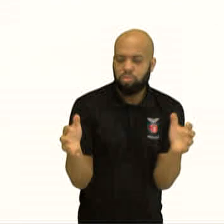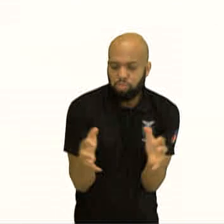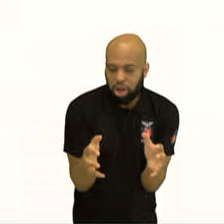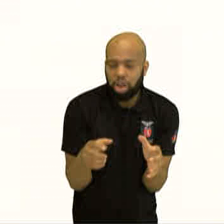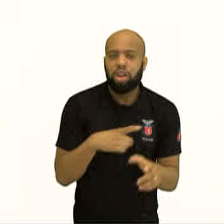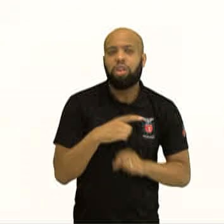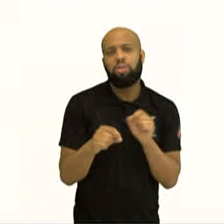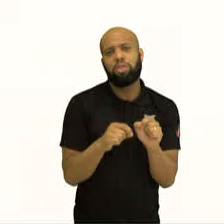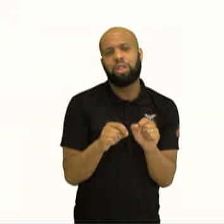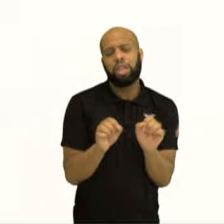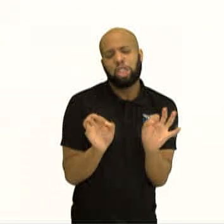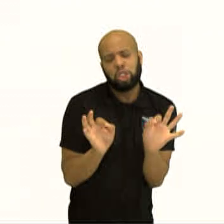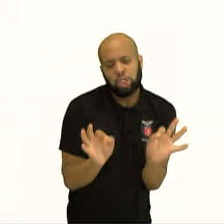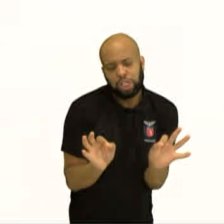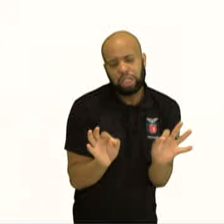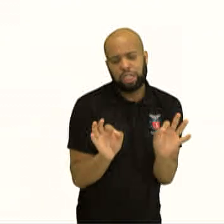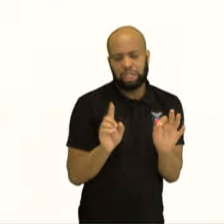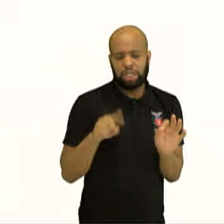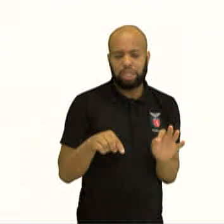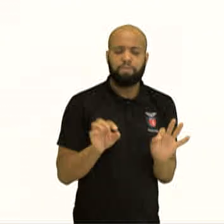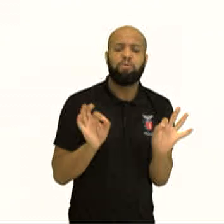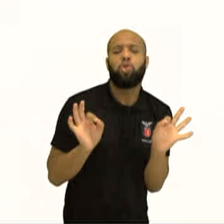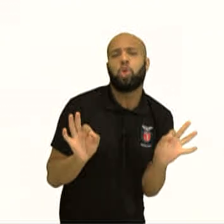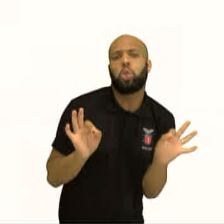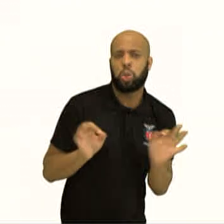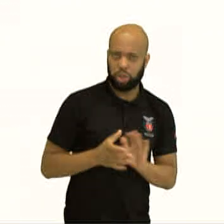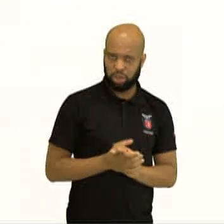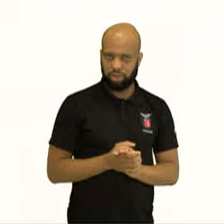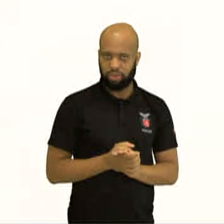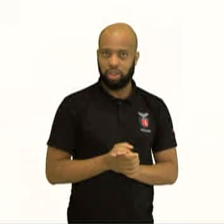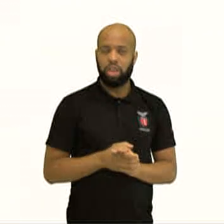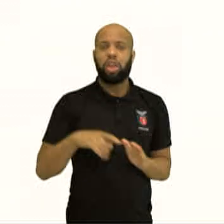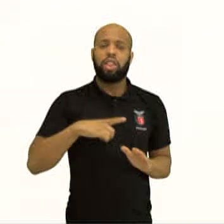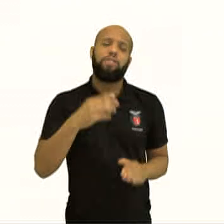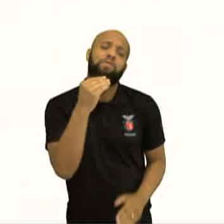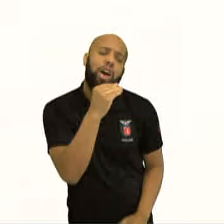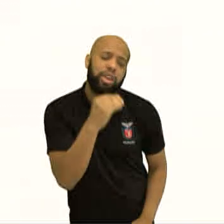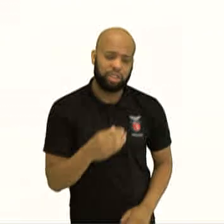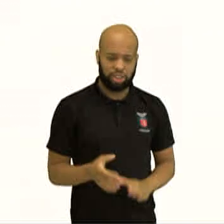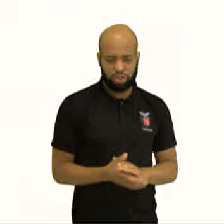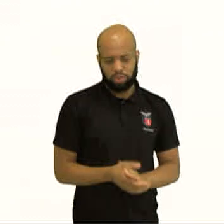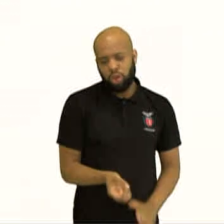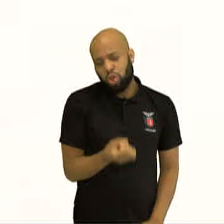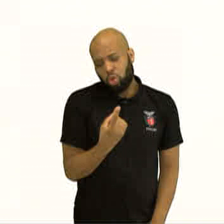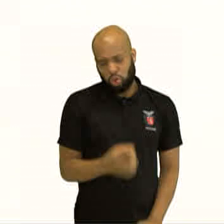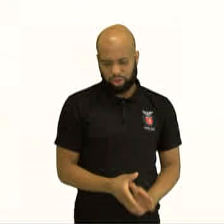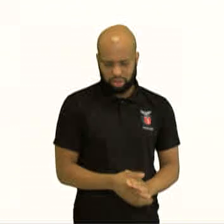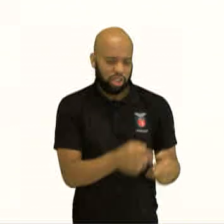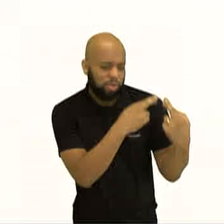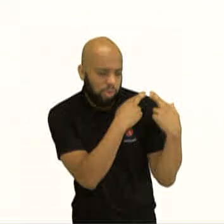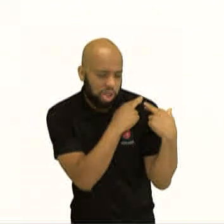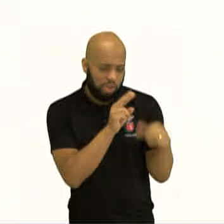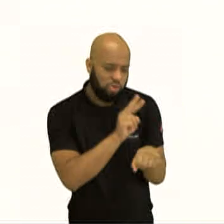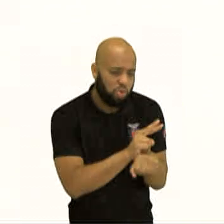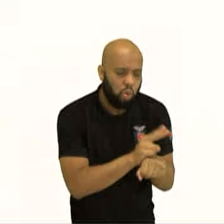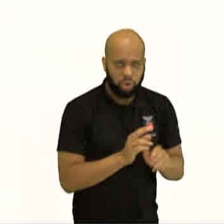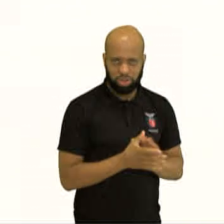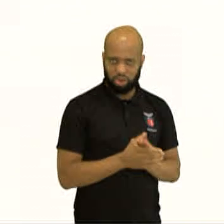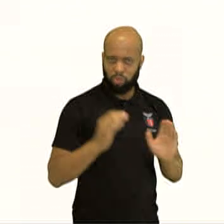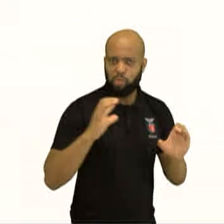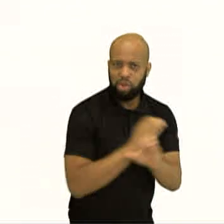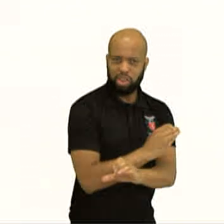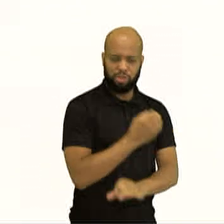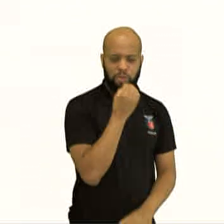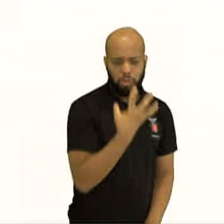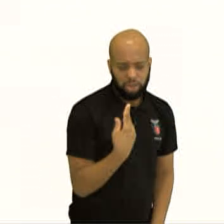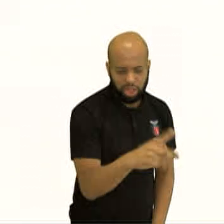consigo uma delicadeza especial, uma fragilidade que nos torna responsáveis absolutos pelo seu